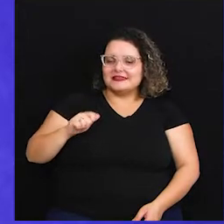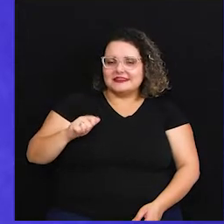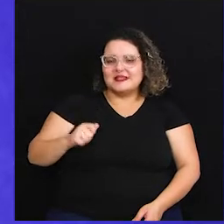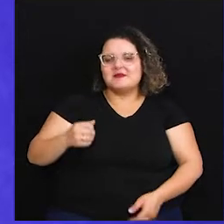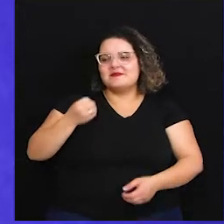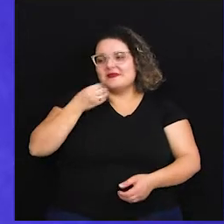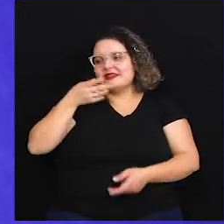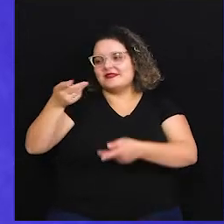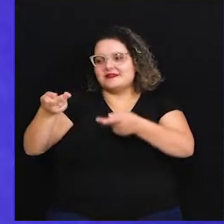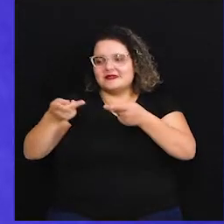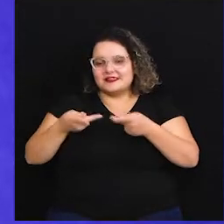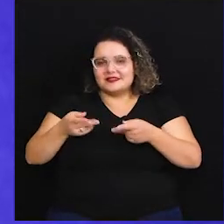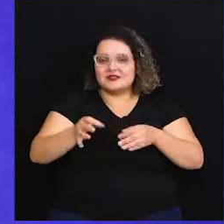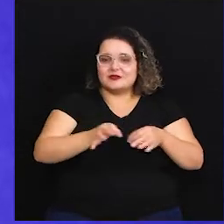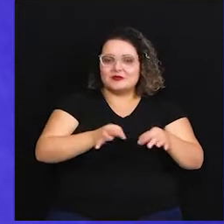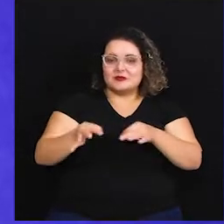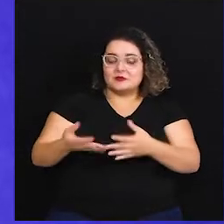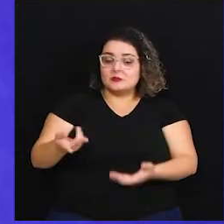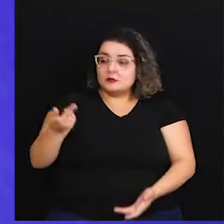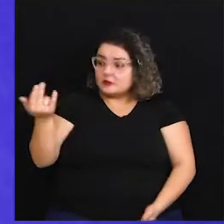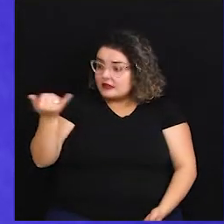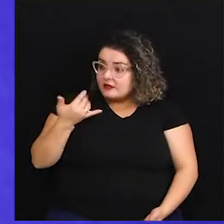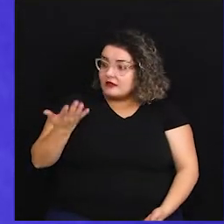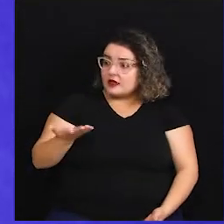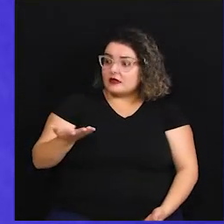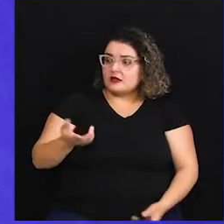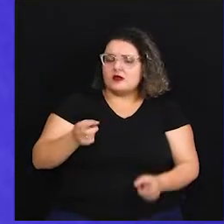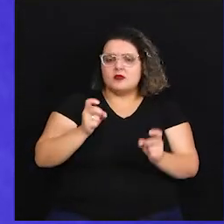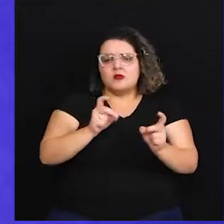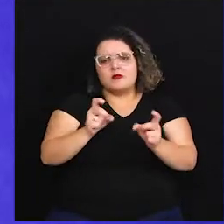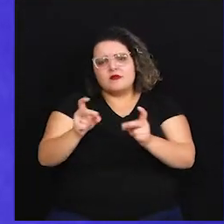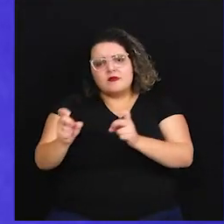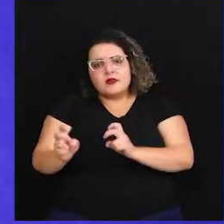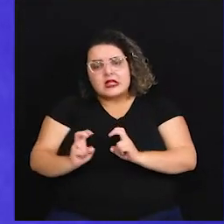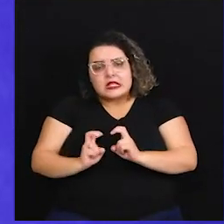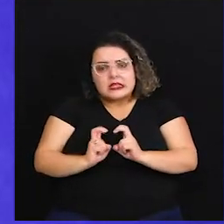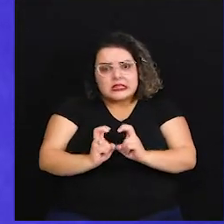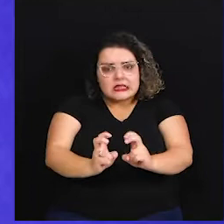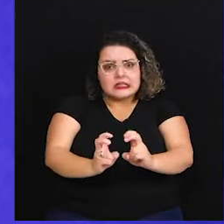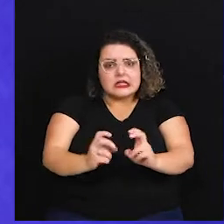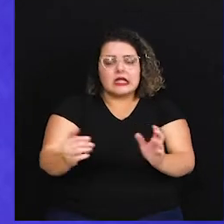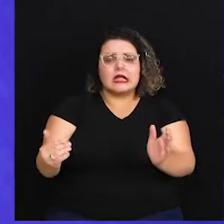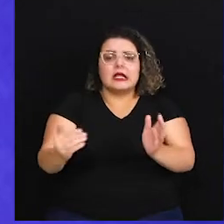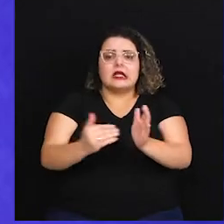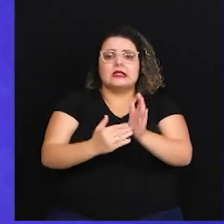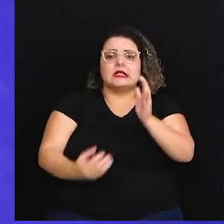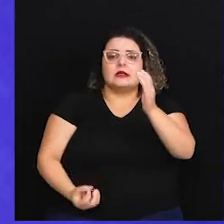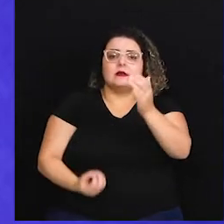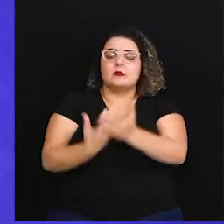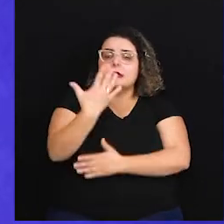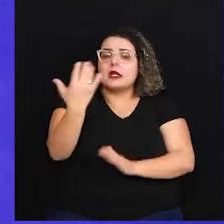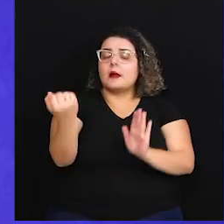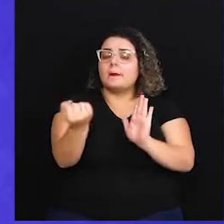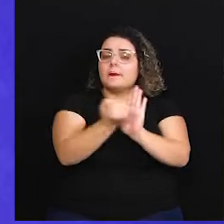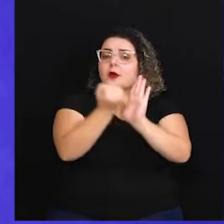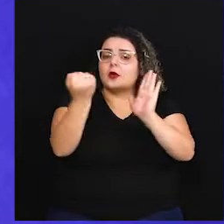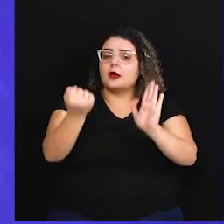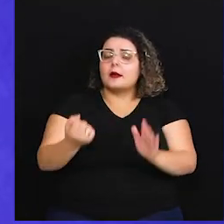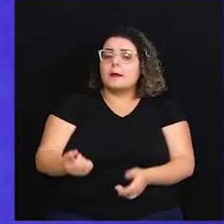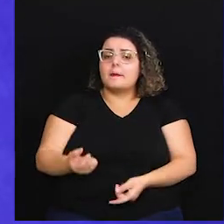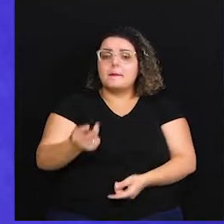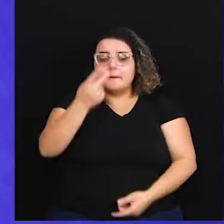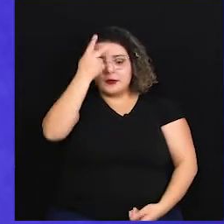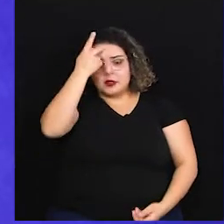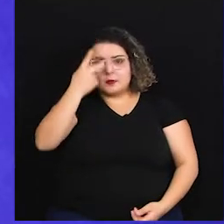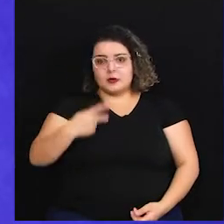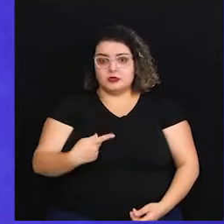nosso programa. Me conta como foi isso, olha, vender no metrô até criar uma marca própria com investimento